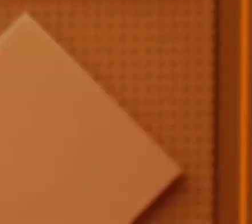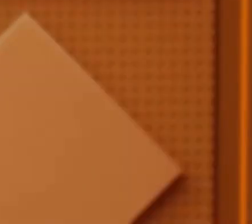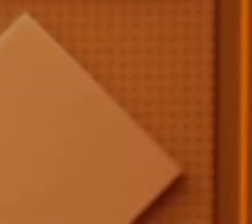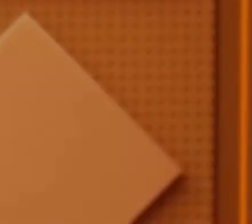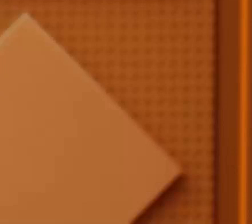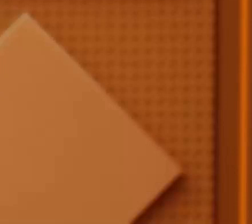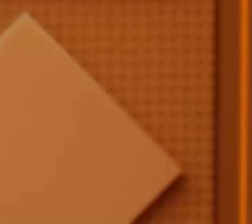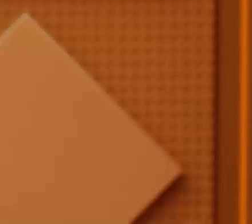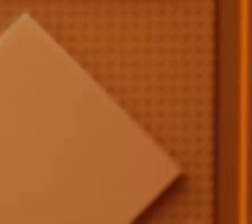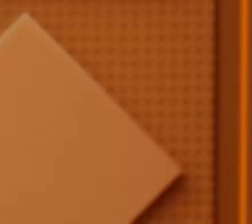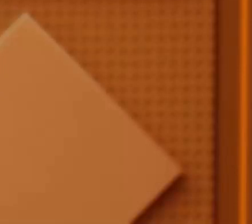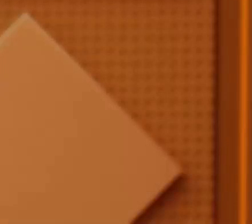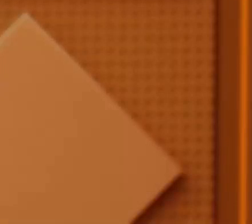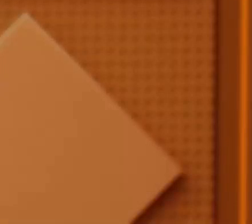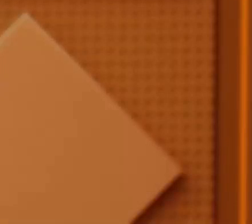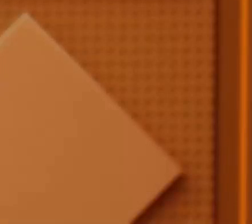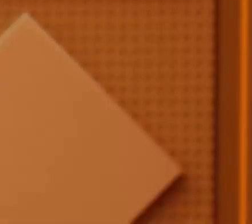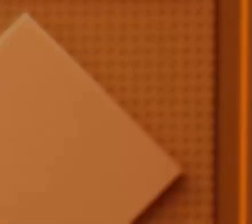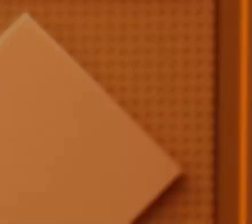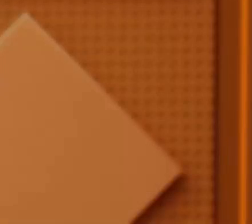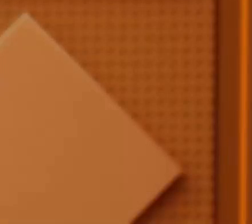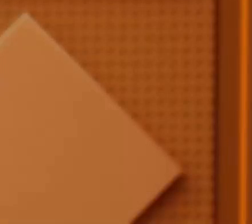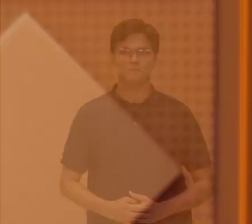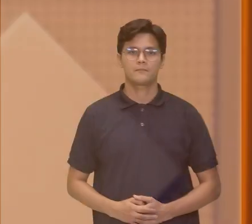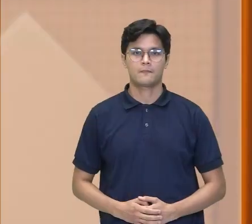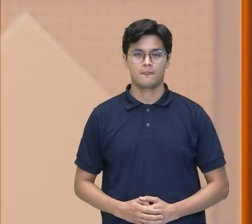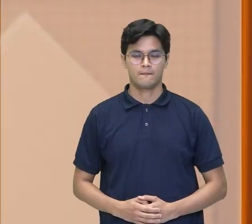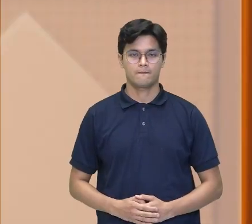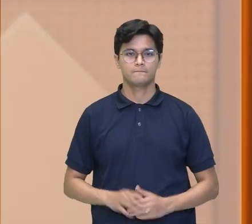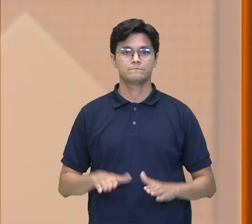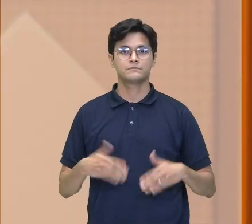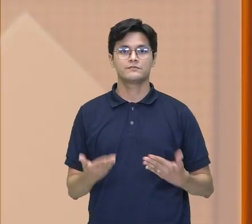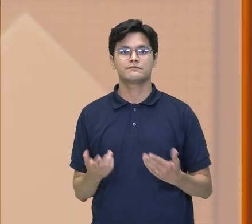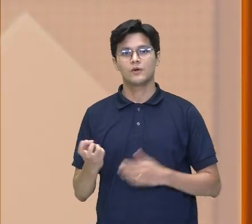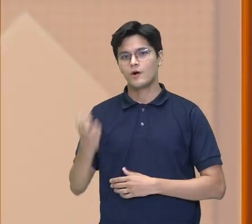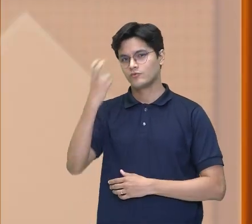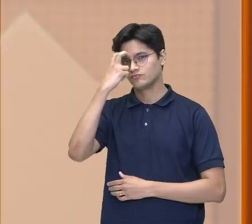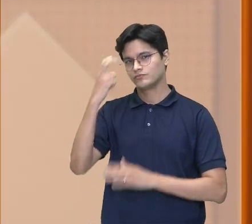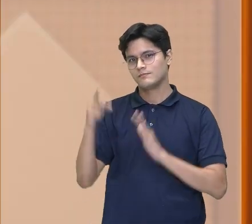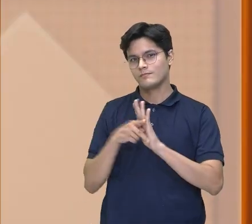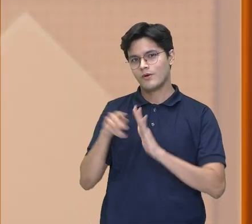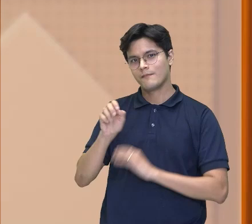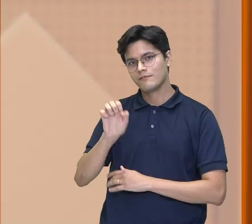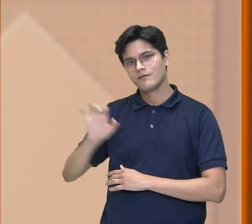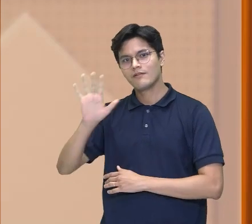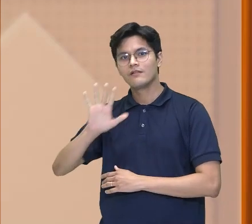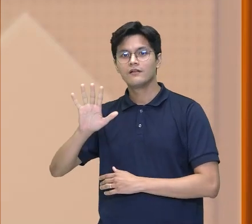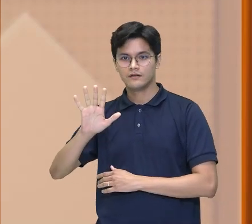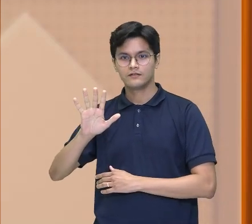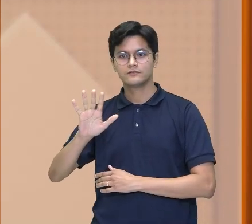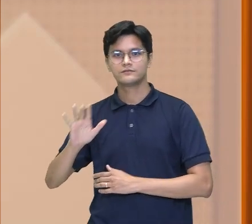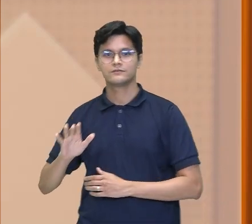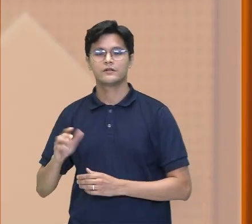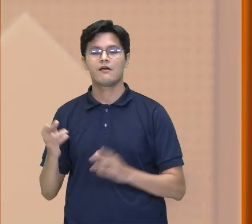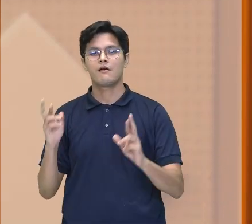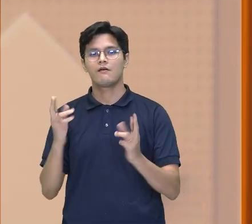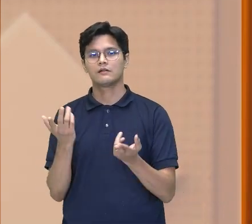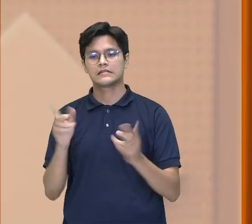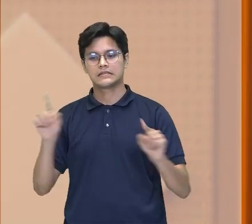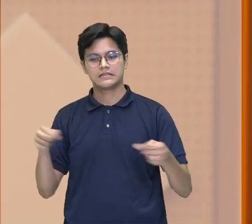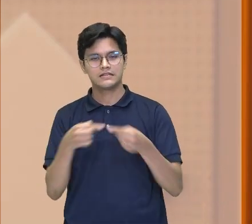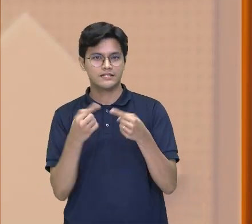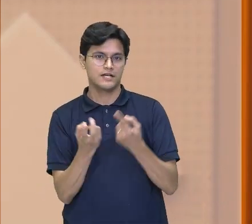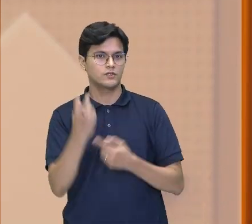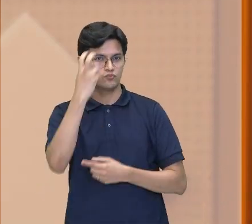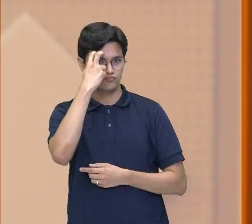nós observamos que a cultura europeia ela está intrinsecamente ligada à nossa cultura, né? E claro, não somente